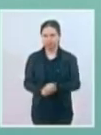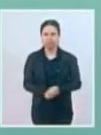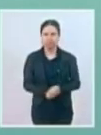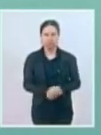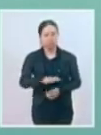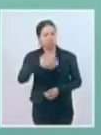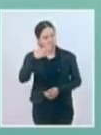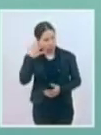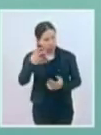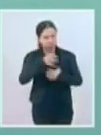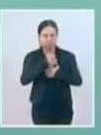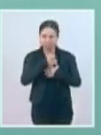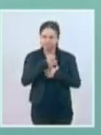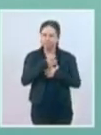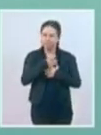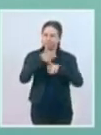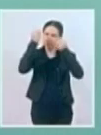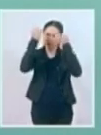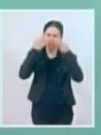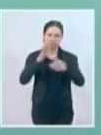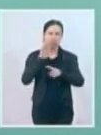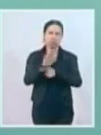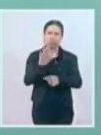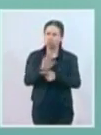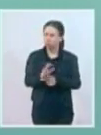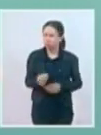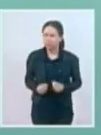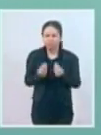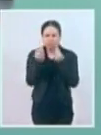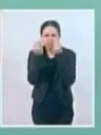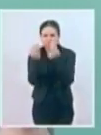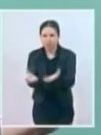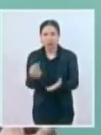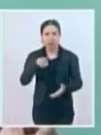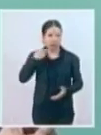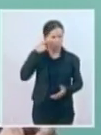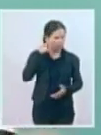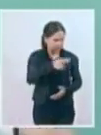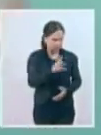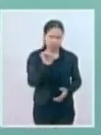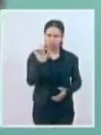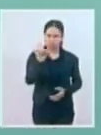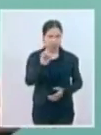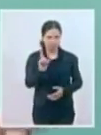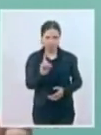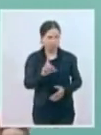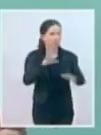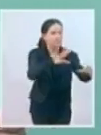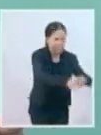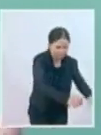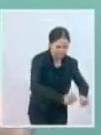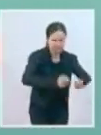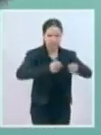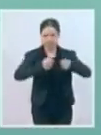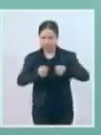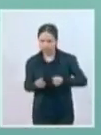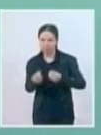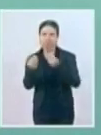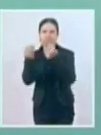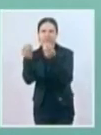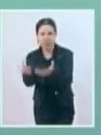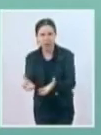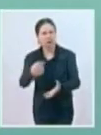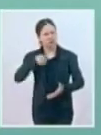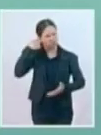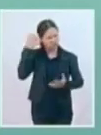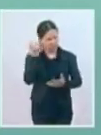honra, a bênção de ajudar a entregar mesmo. Falei, não, eu não vim para assistir, eu vim para entregar mesmo. Isso eu mesmo. Quero entregar